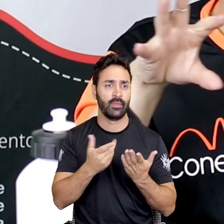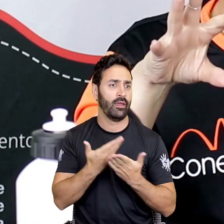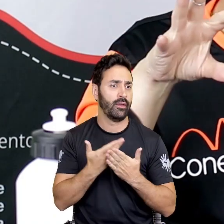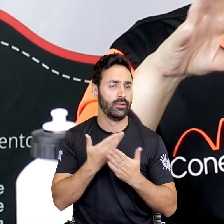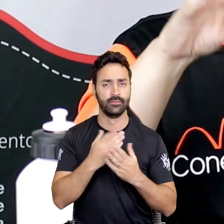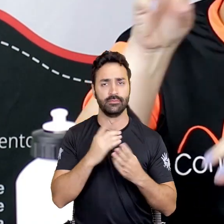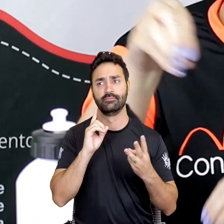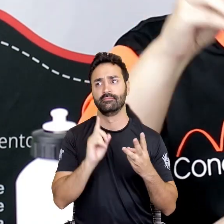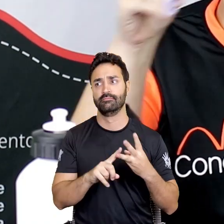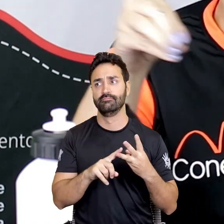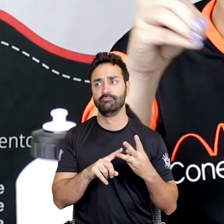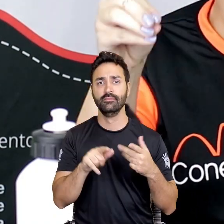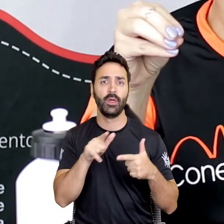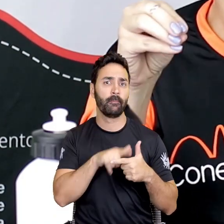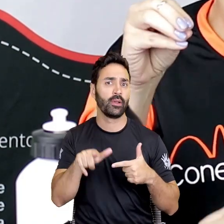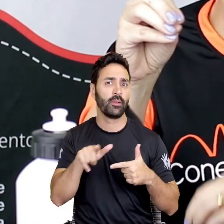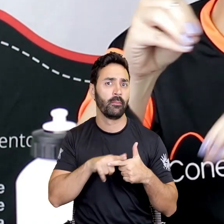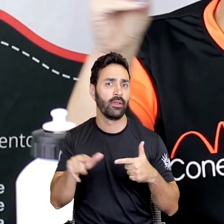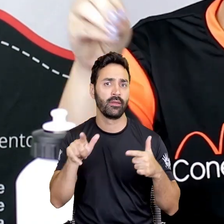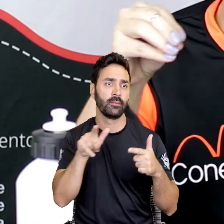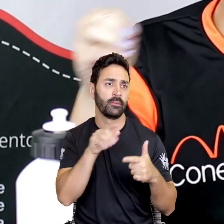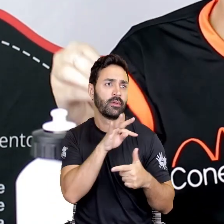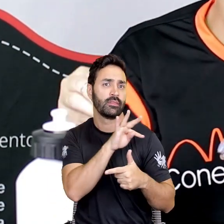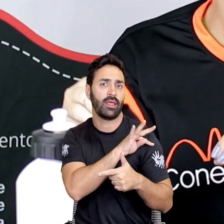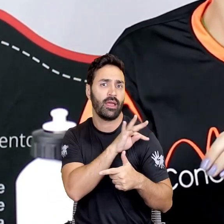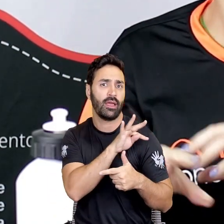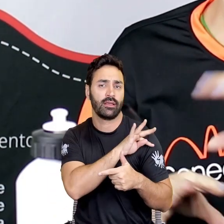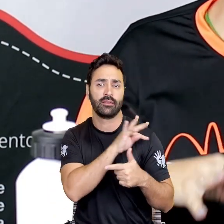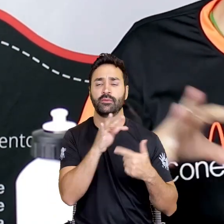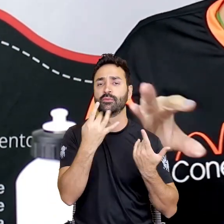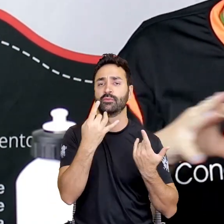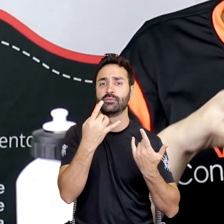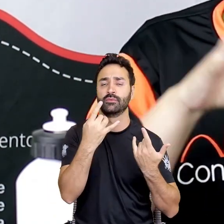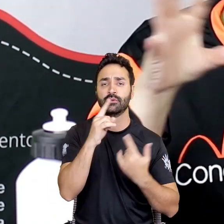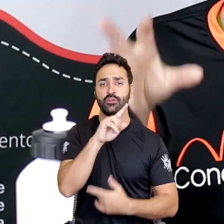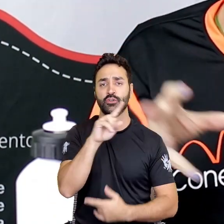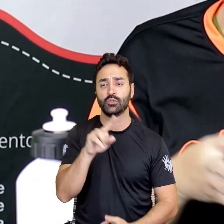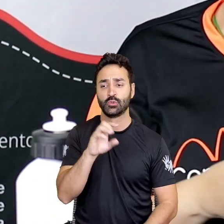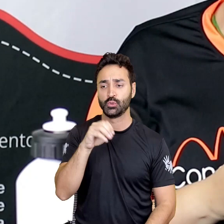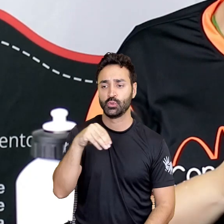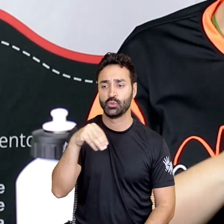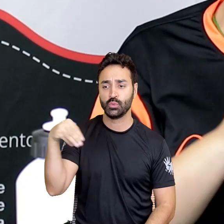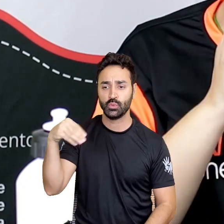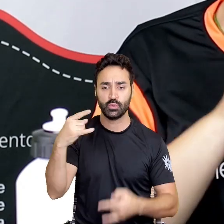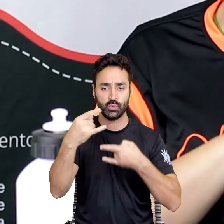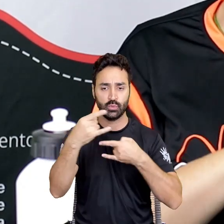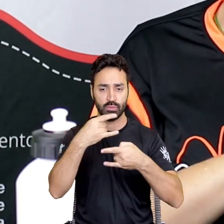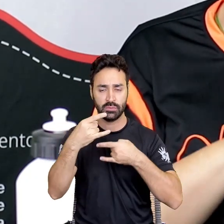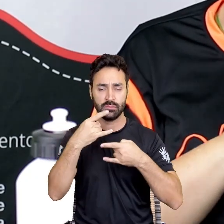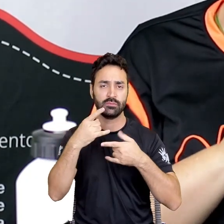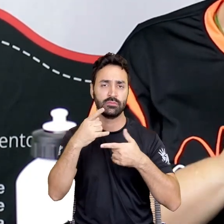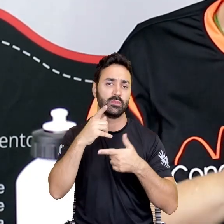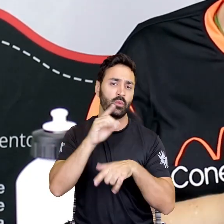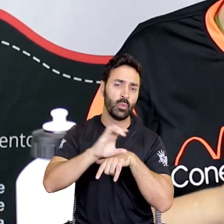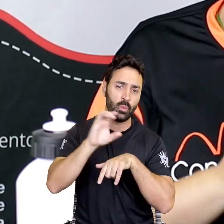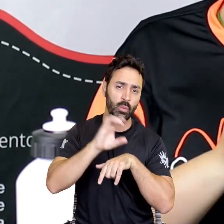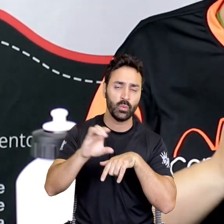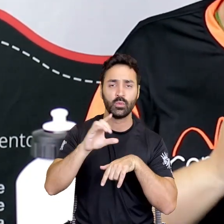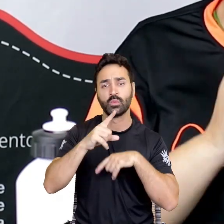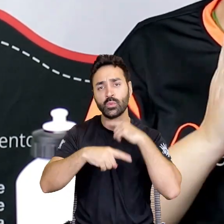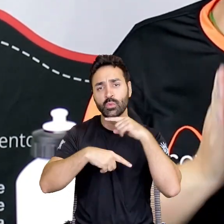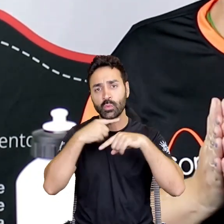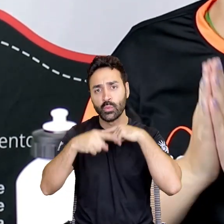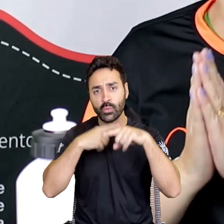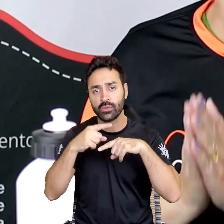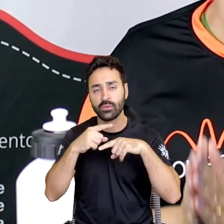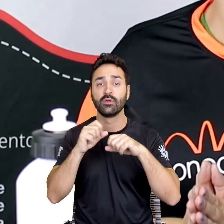qualquer problema aqui da aula, algum problema no Zoom, alguma dificuldade em relação ao curso, pessoal, vocês podem procurar